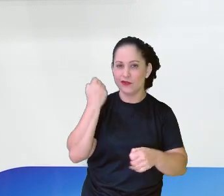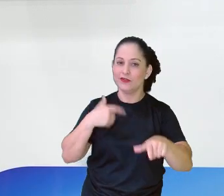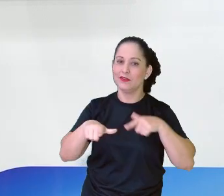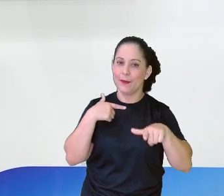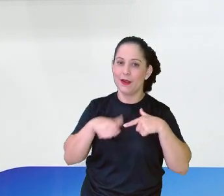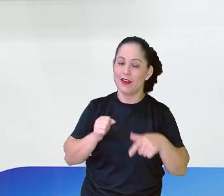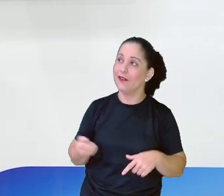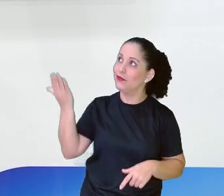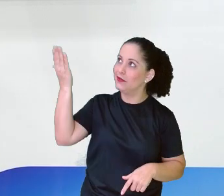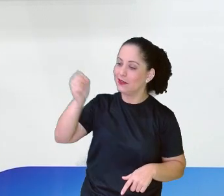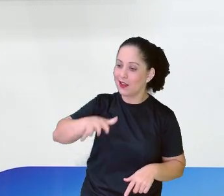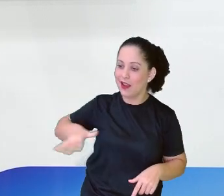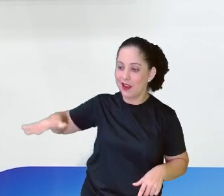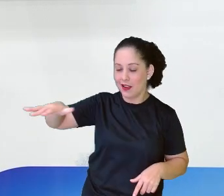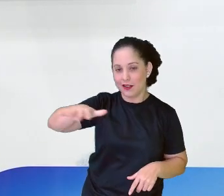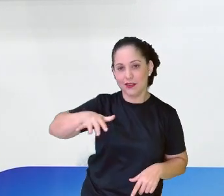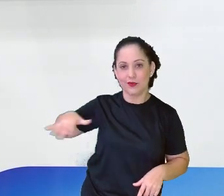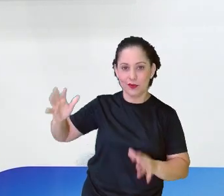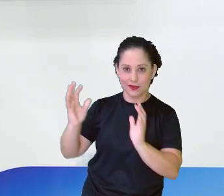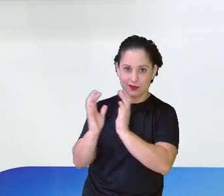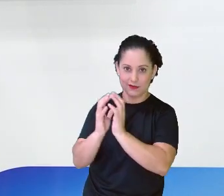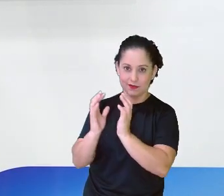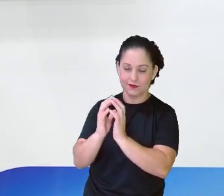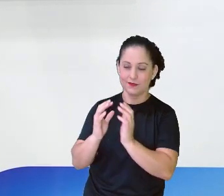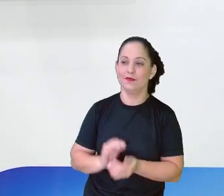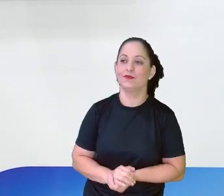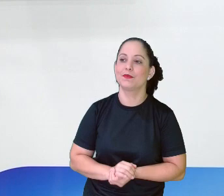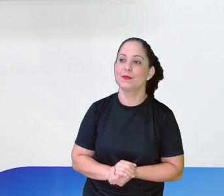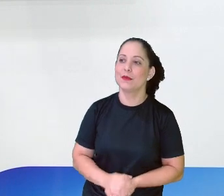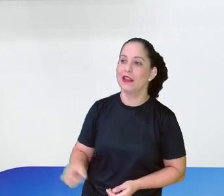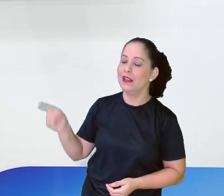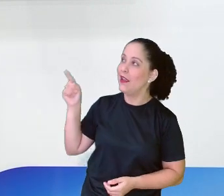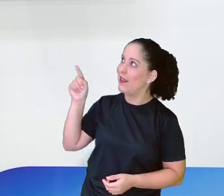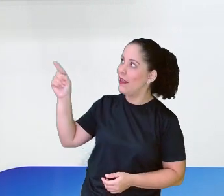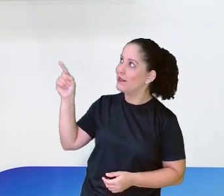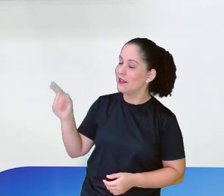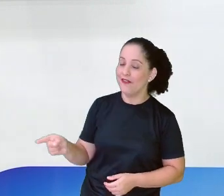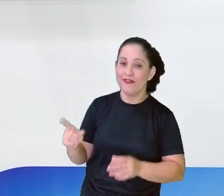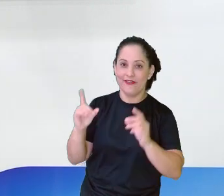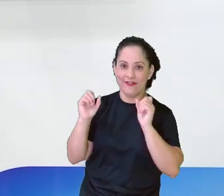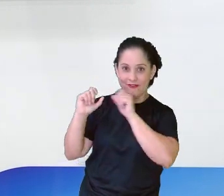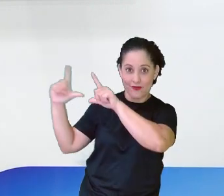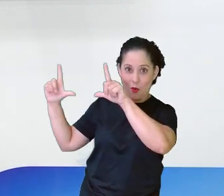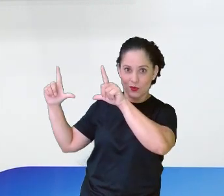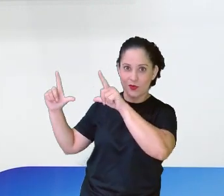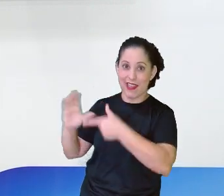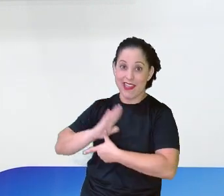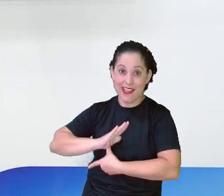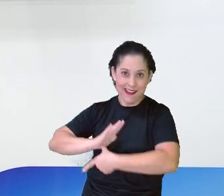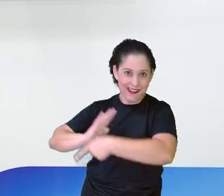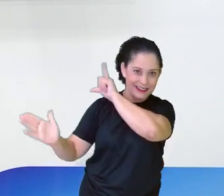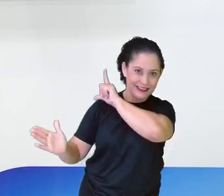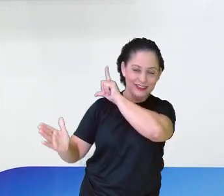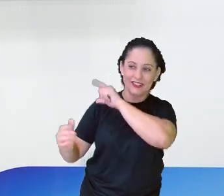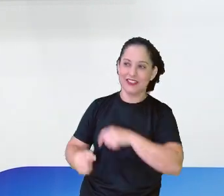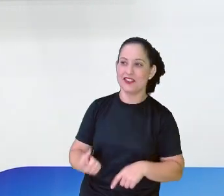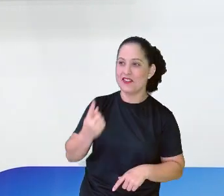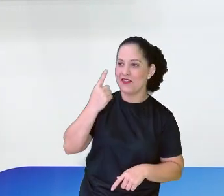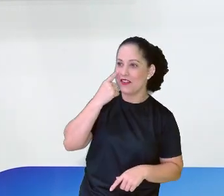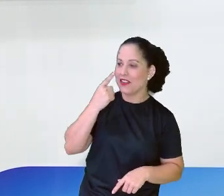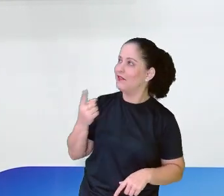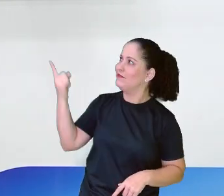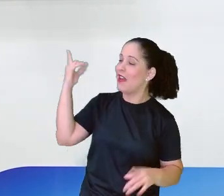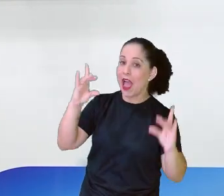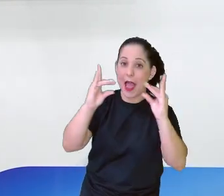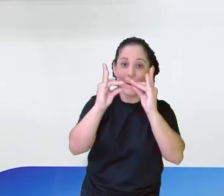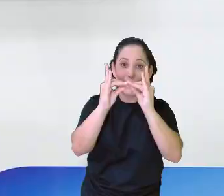porto, tá? E olha só, essa foto aqui é antes daquela. Observa como é que